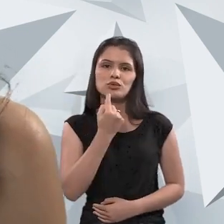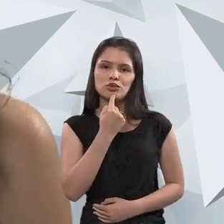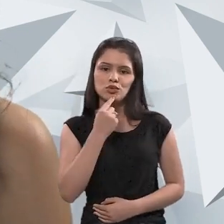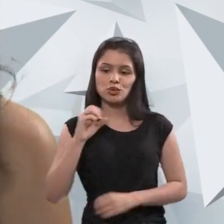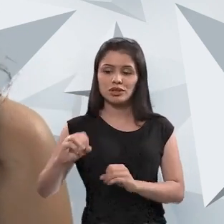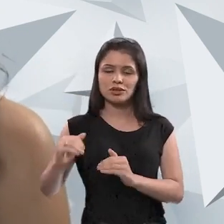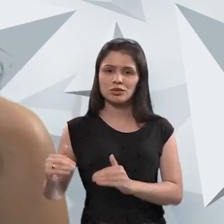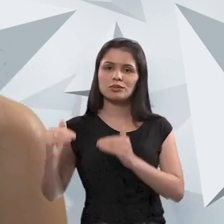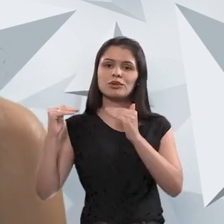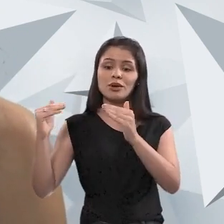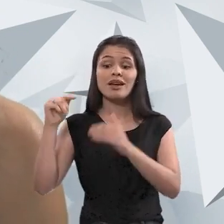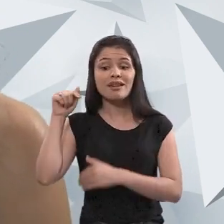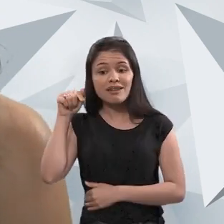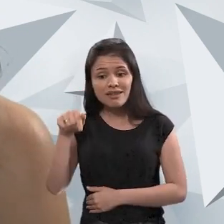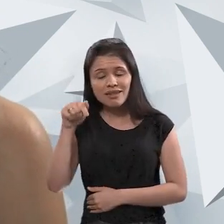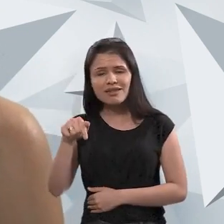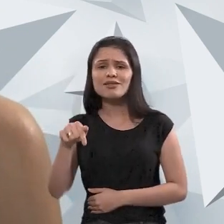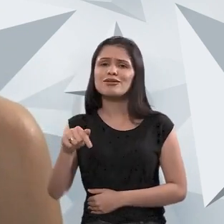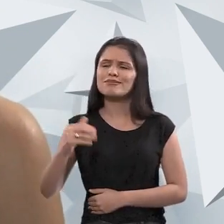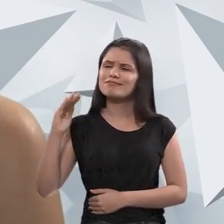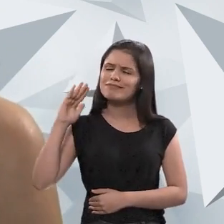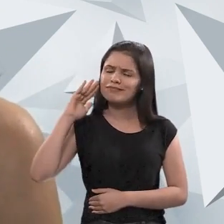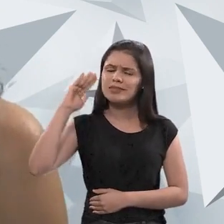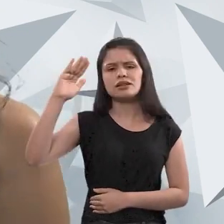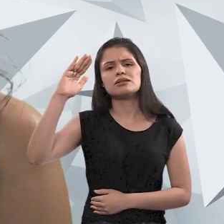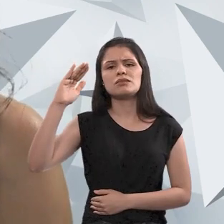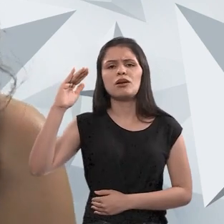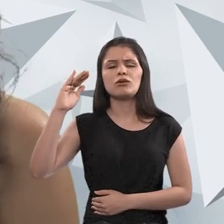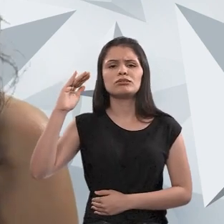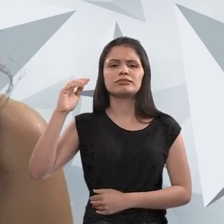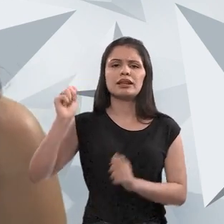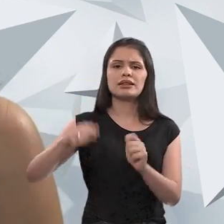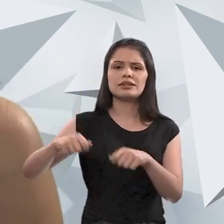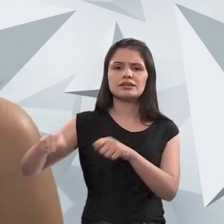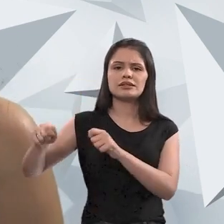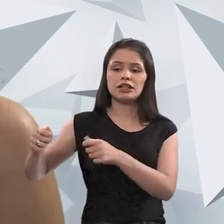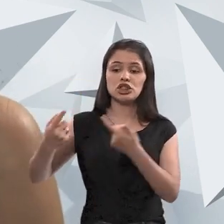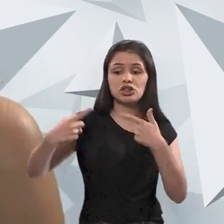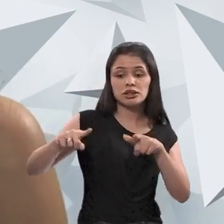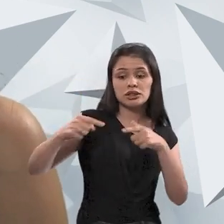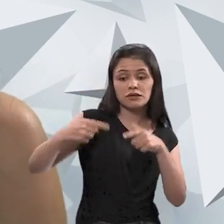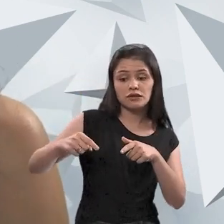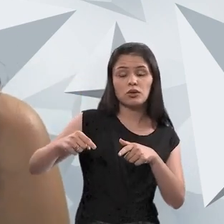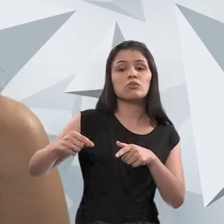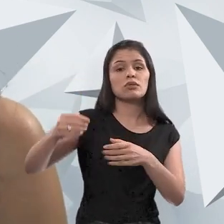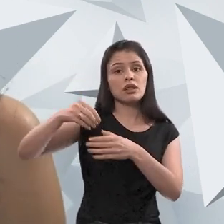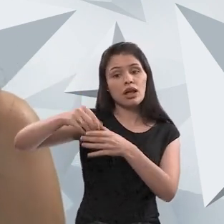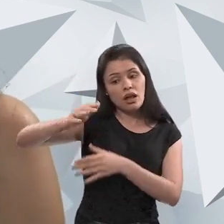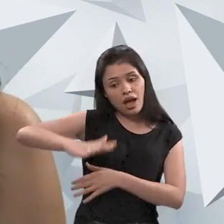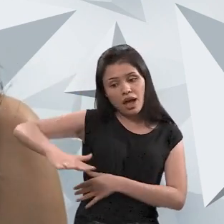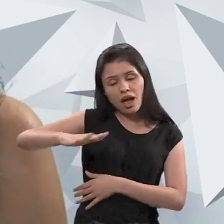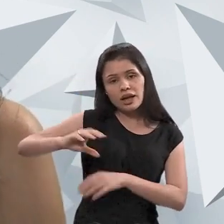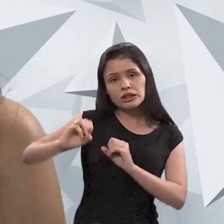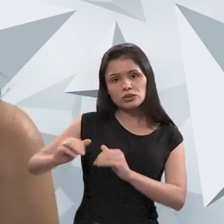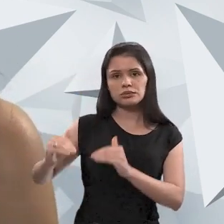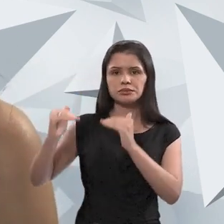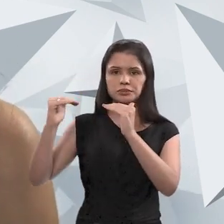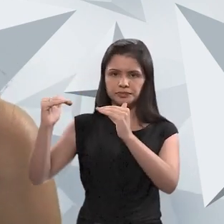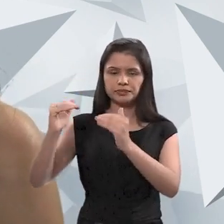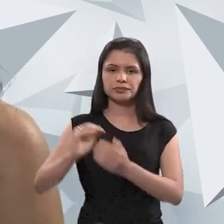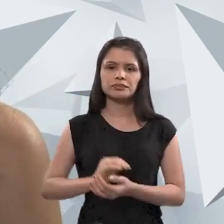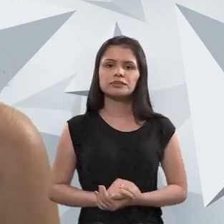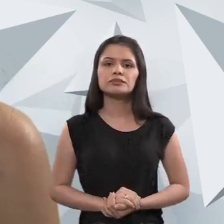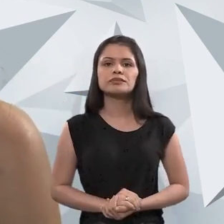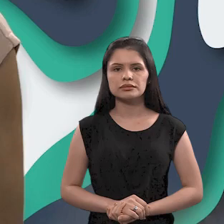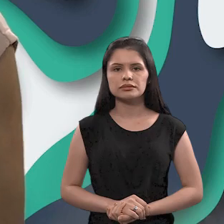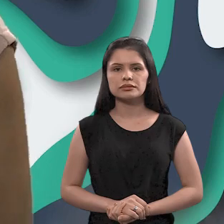superior. Então, eu vejo essas necessidades formativas e esses desafios nessa esfera específica do